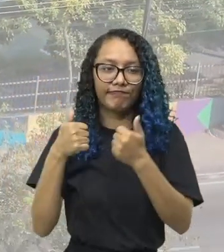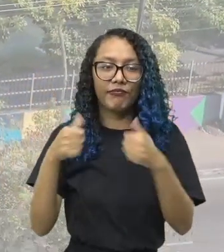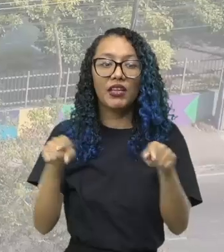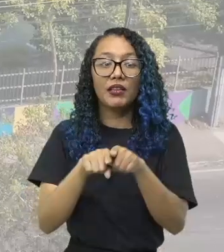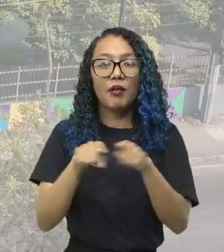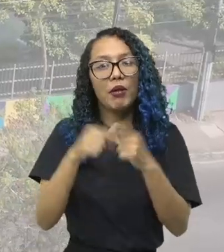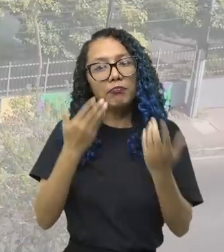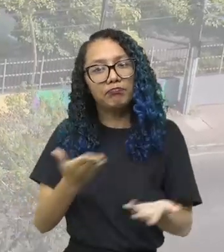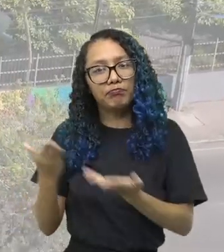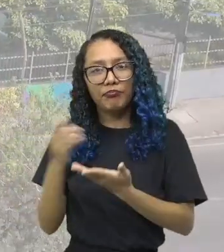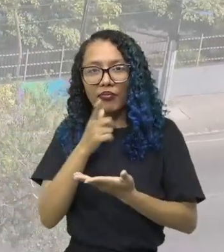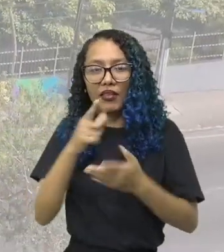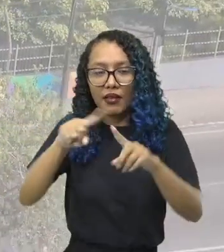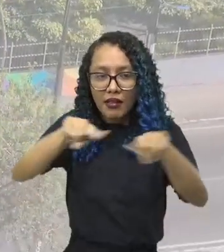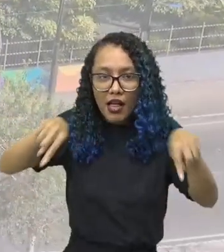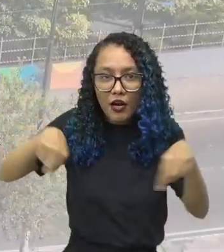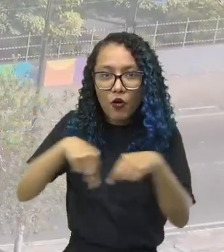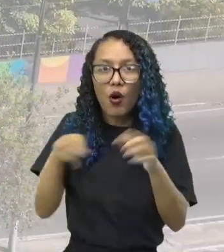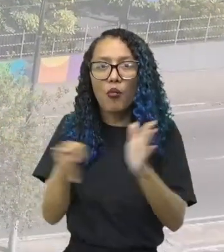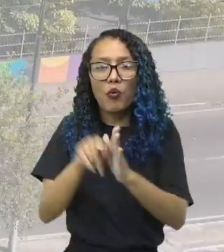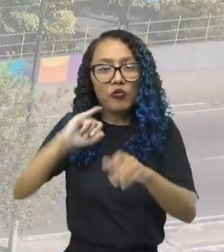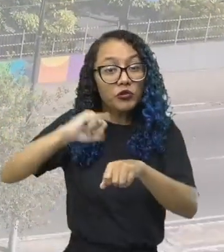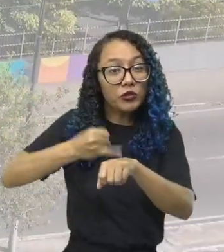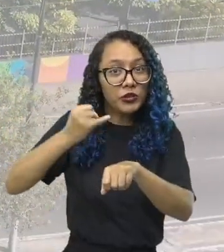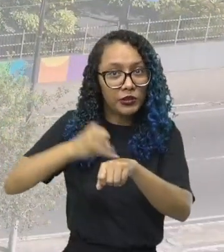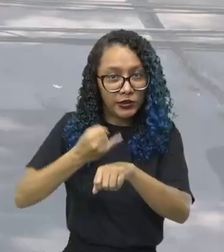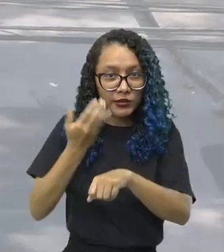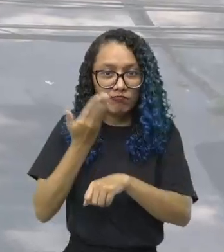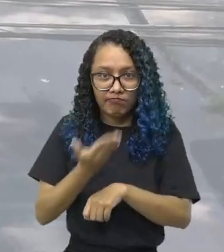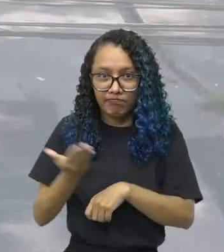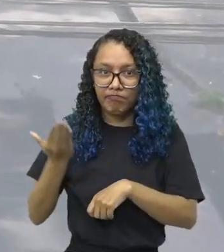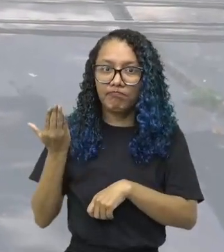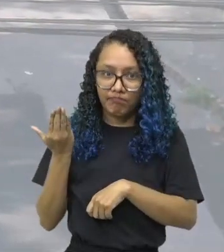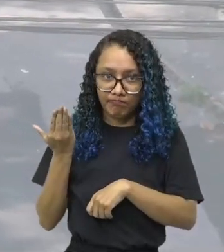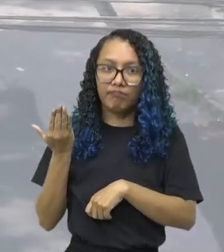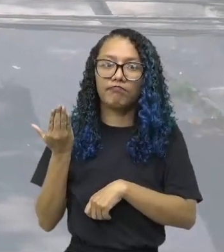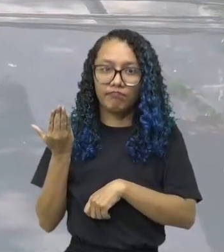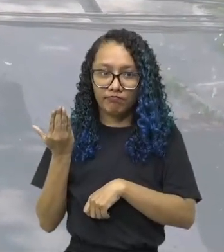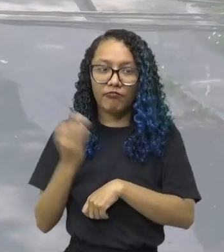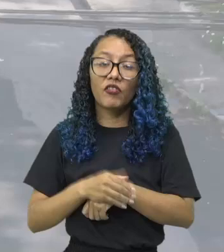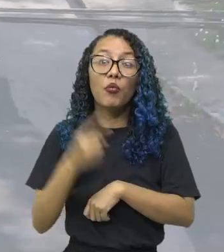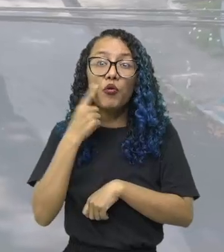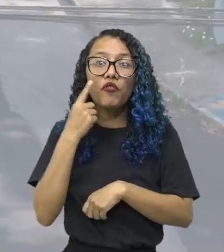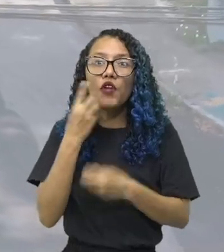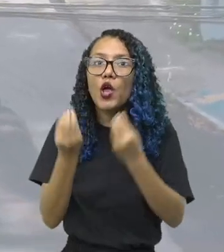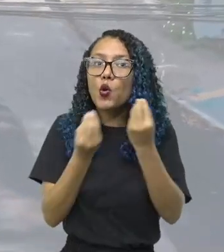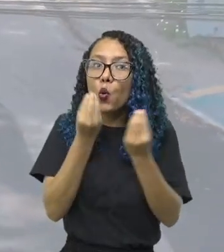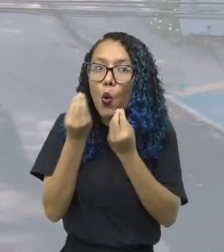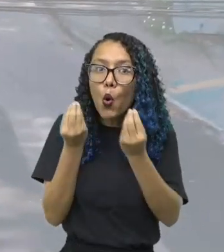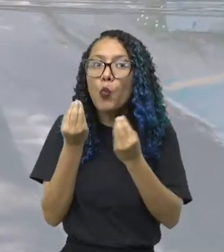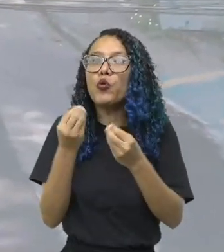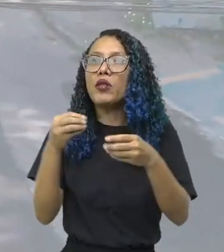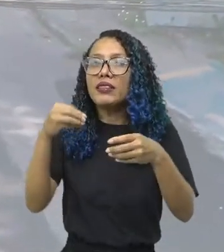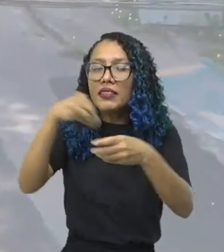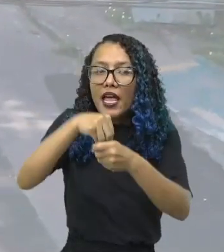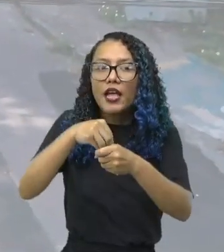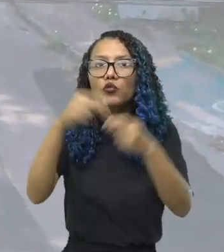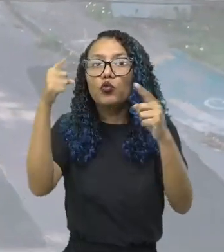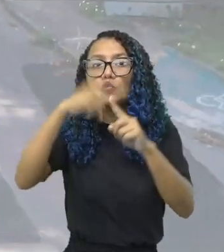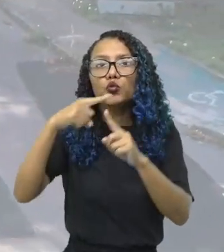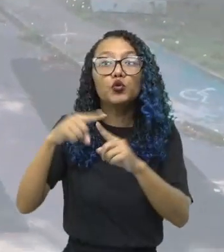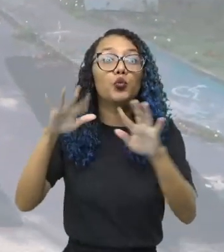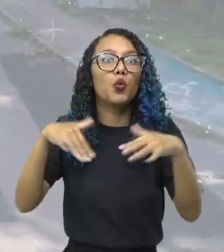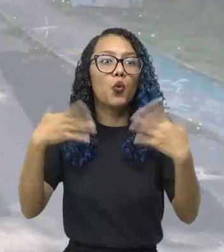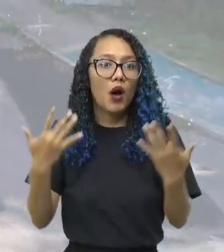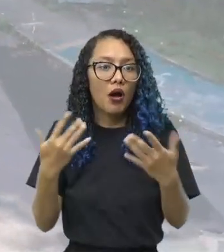do Japim também é uma dessas áreas que nós vamos verificar qual a categoria, né, que ela se enquadra. Temos aí